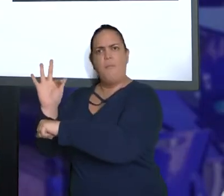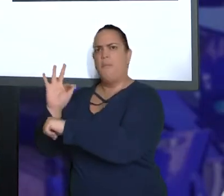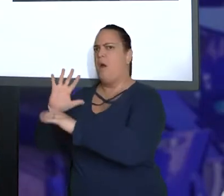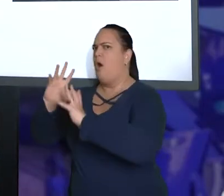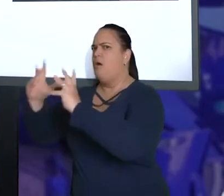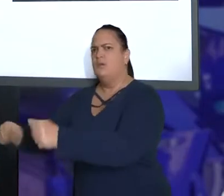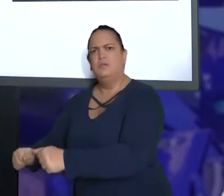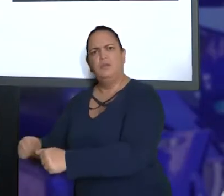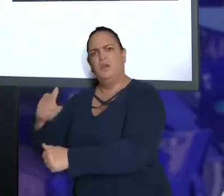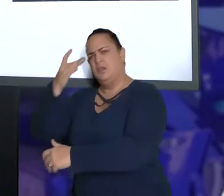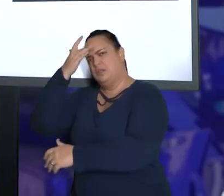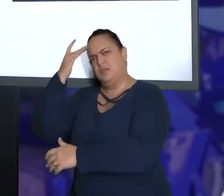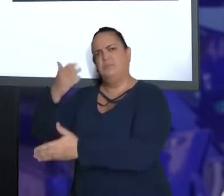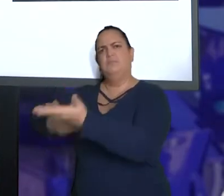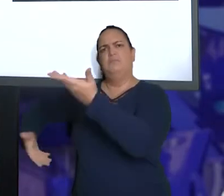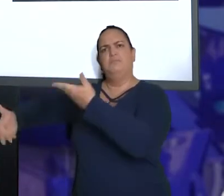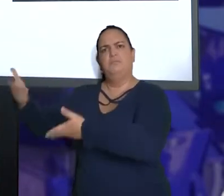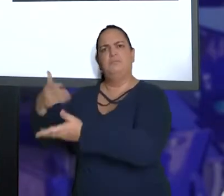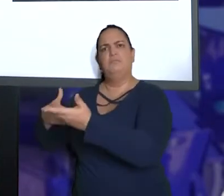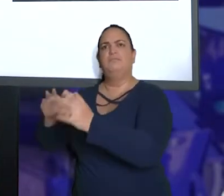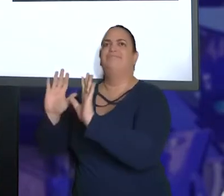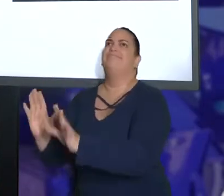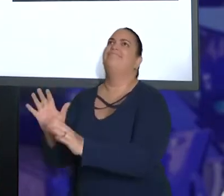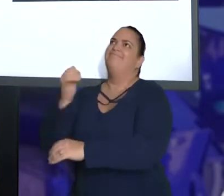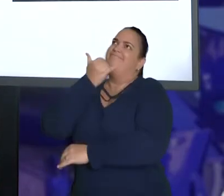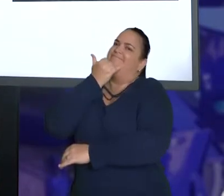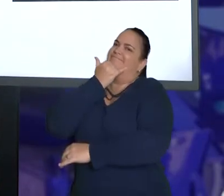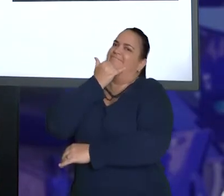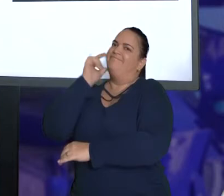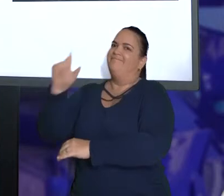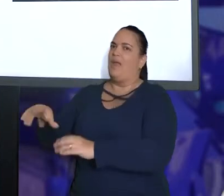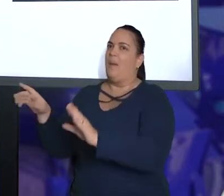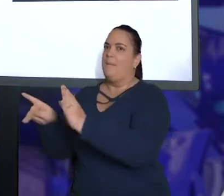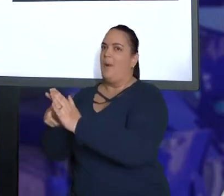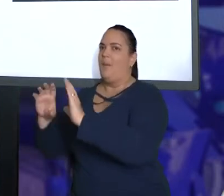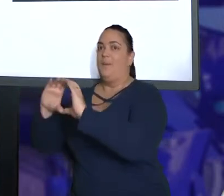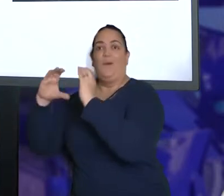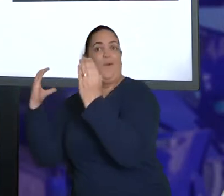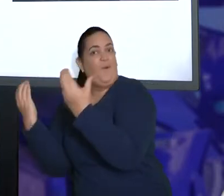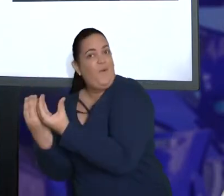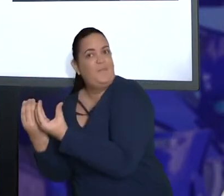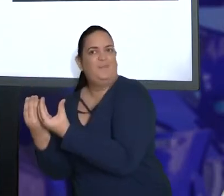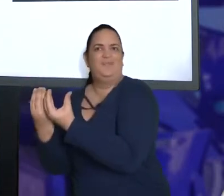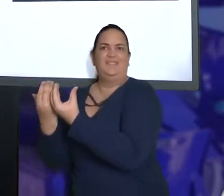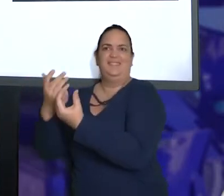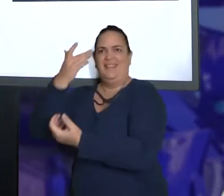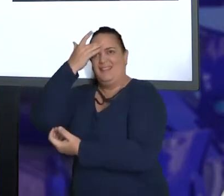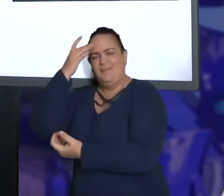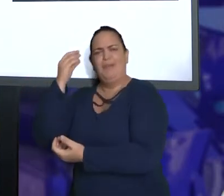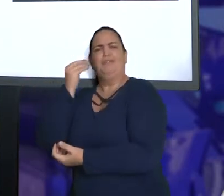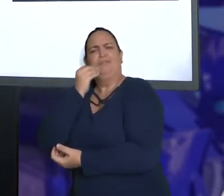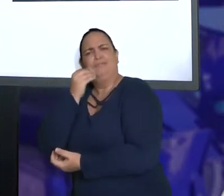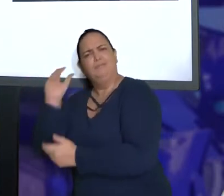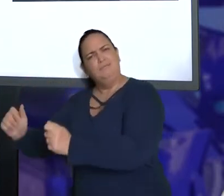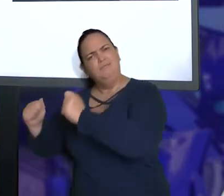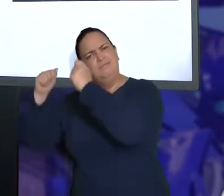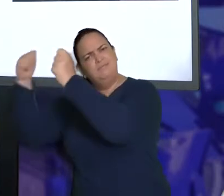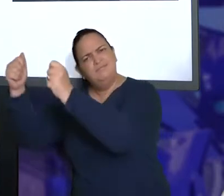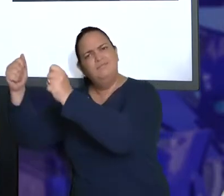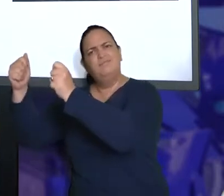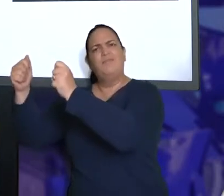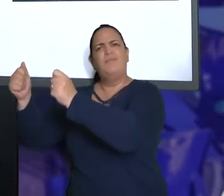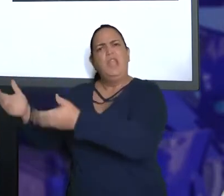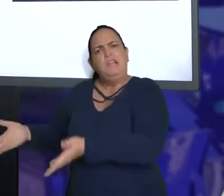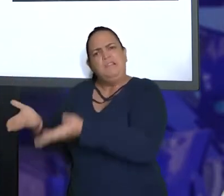mundo, ele é escrito por uma comunidade de pessoas, tá? Para tentar protestar, para tentar nos